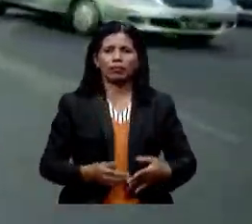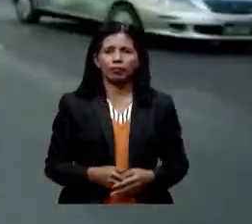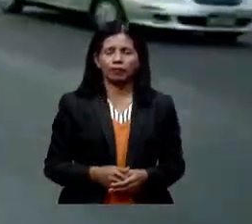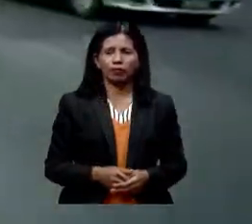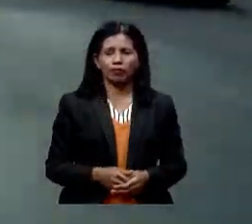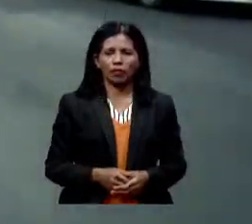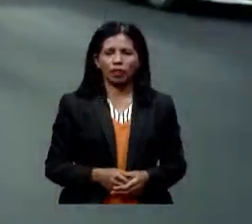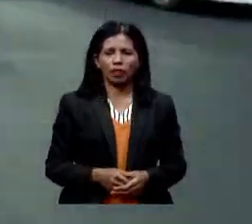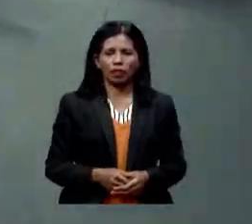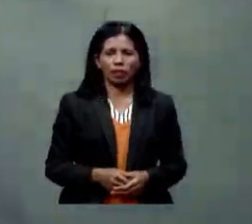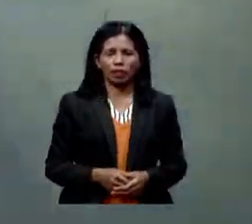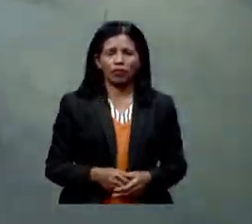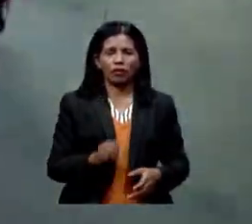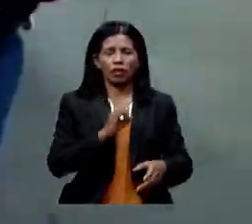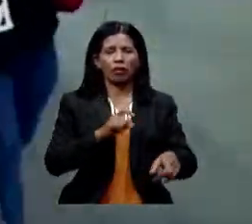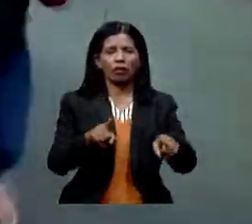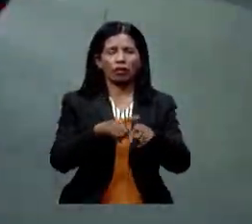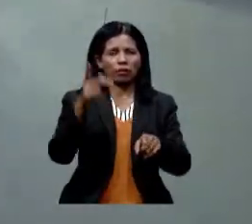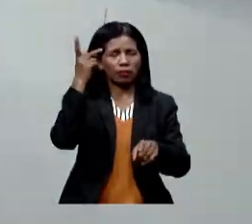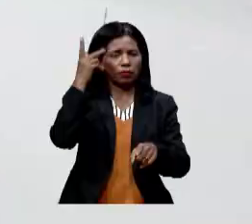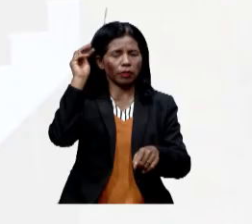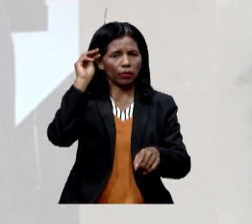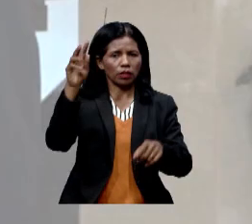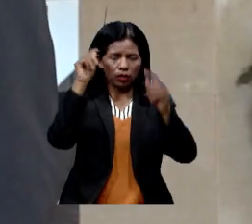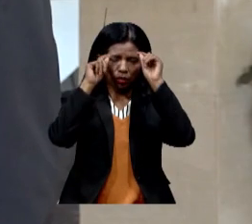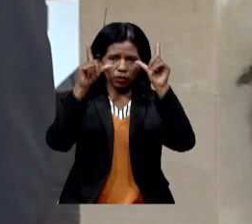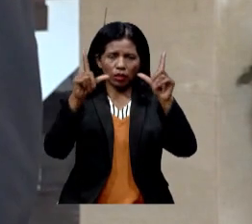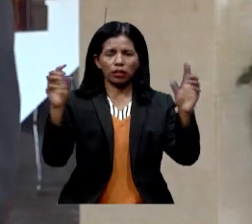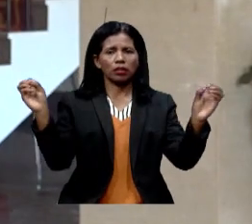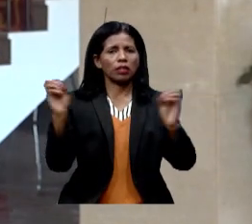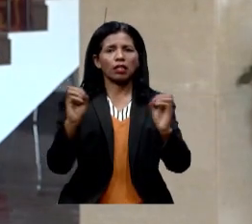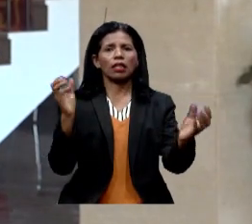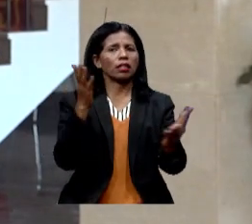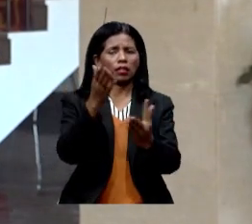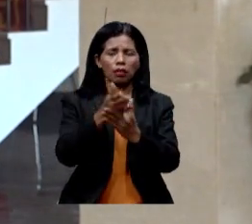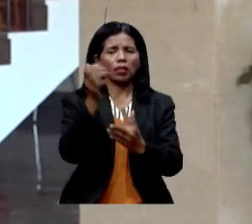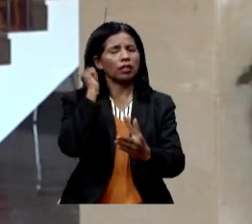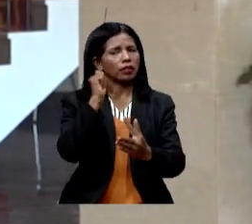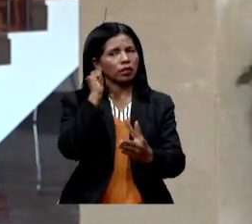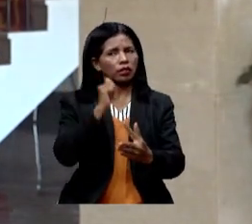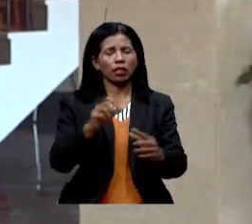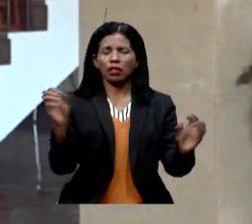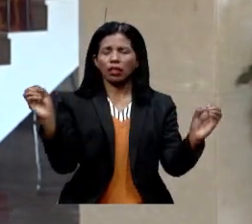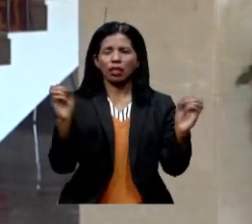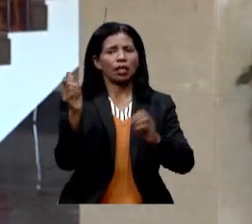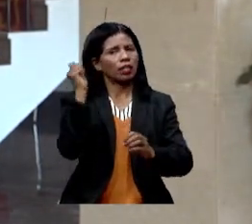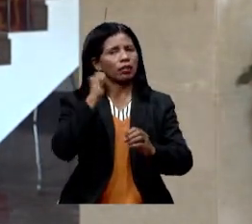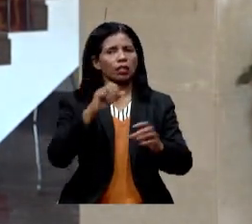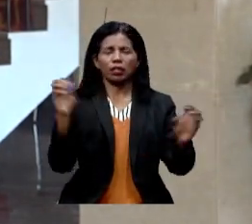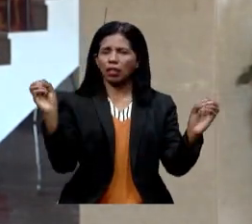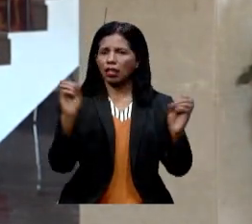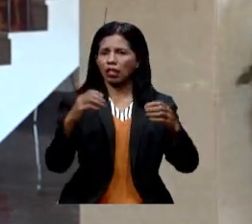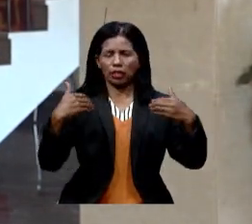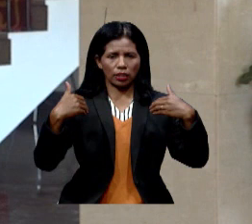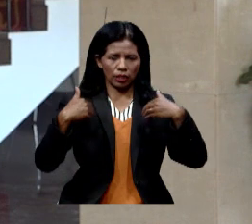Enquanto Hanuda, primeiro-ministro, Timor-Leste se la tama ASEAN, se ASEAN la ia kibi a